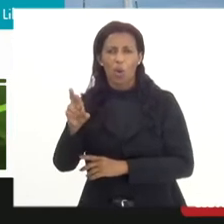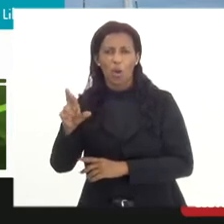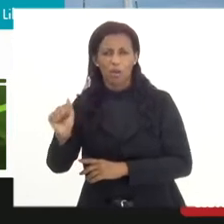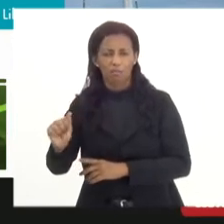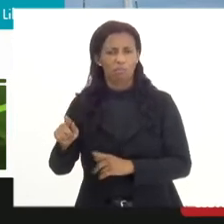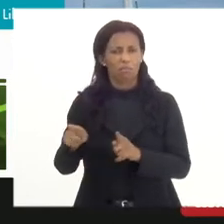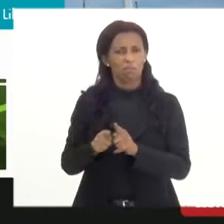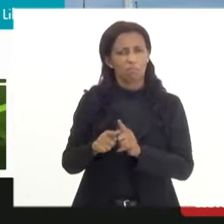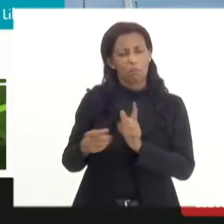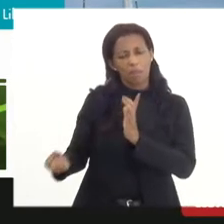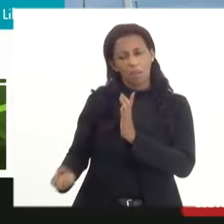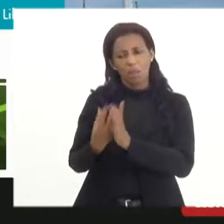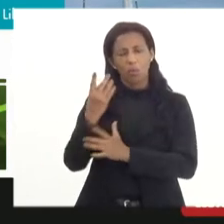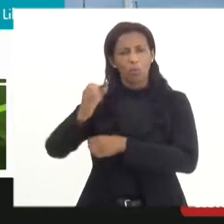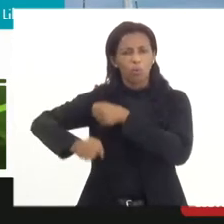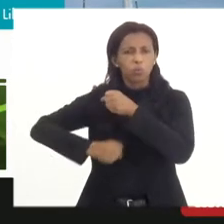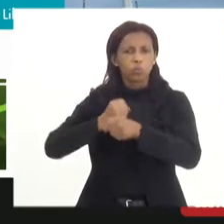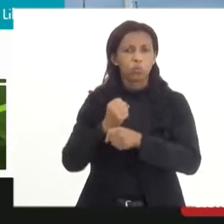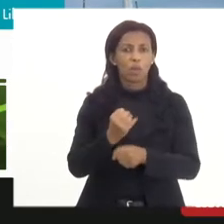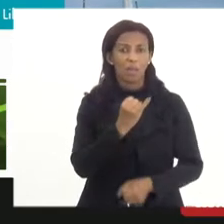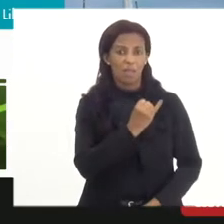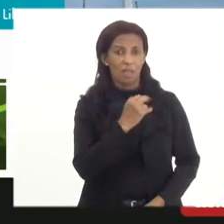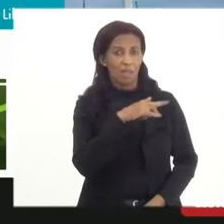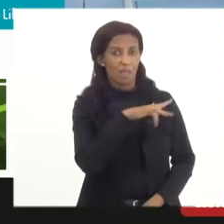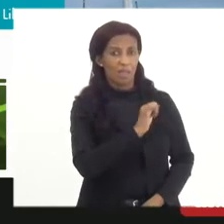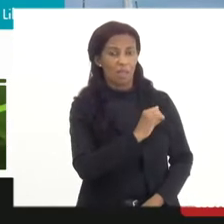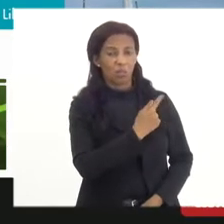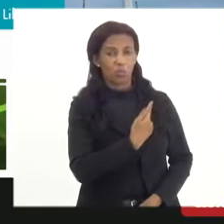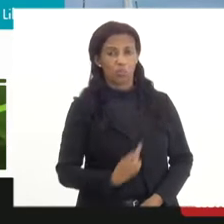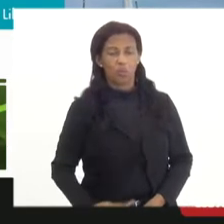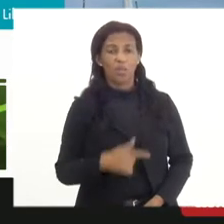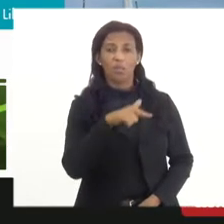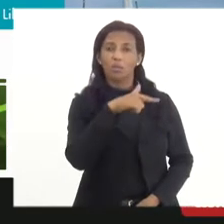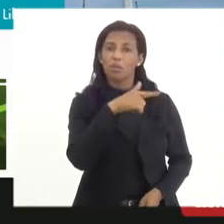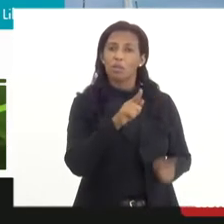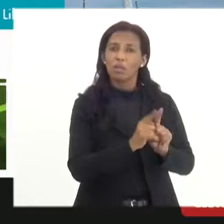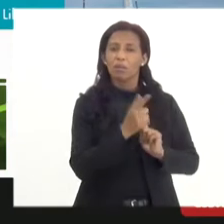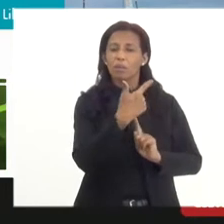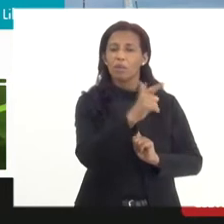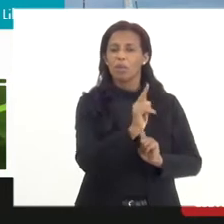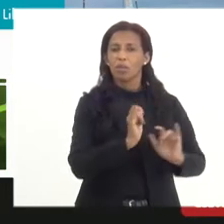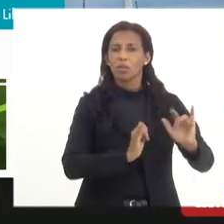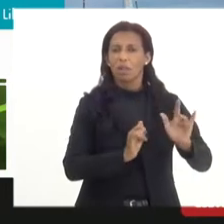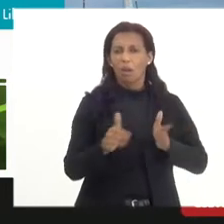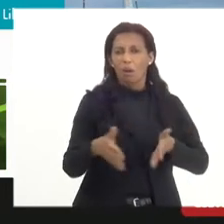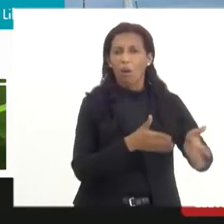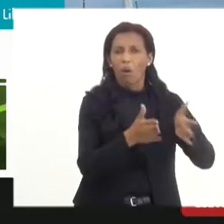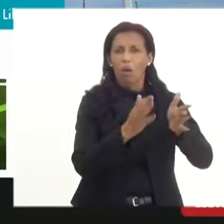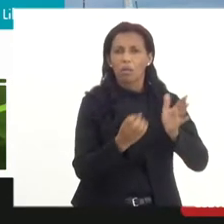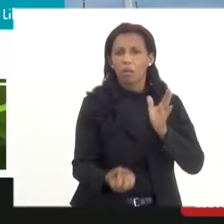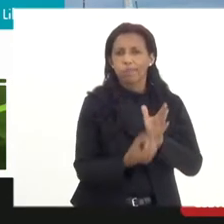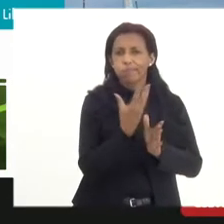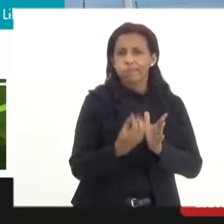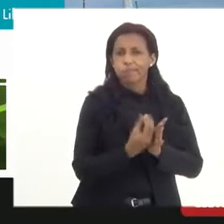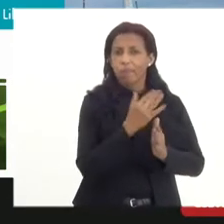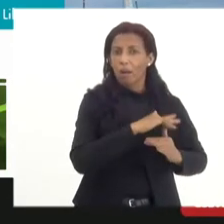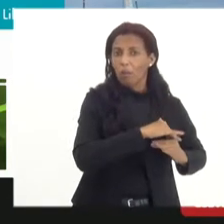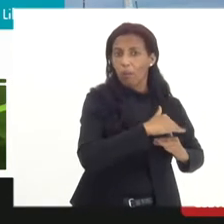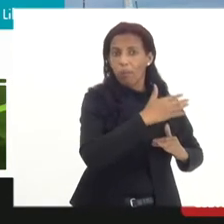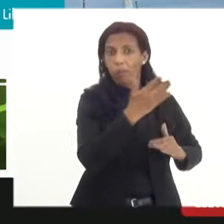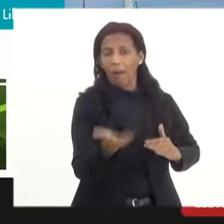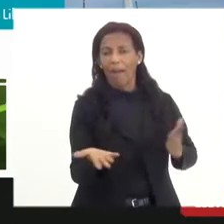e inaugurou no ano seguinte, na Ilha do Governador, a primeira planta de produção que está em operação até